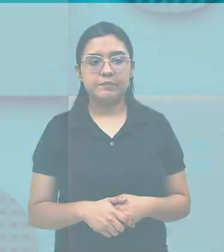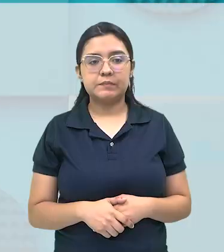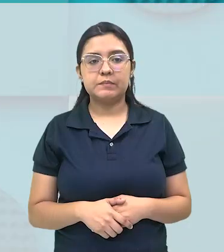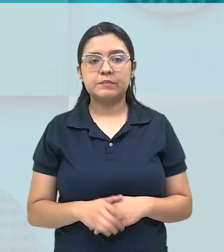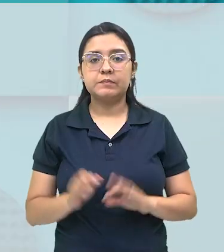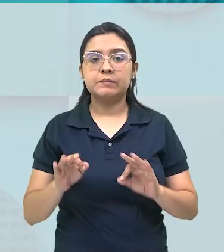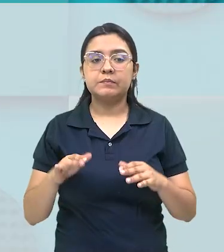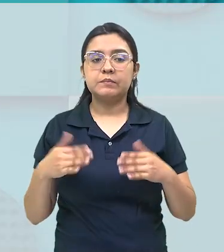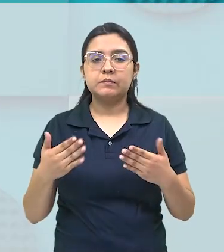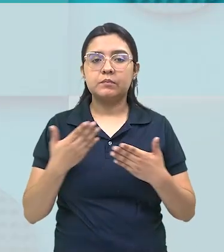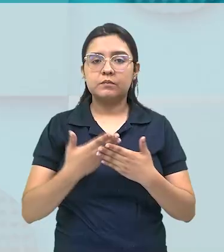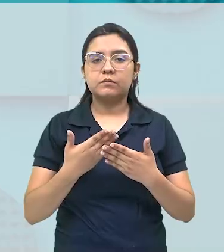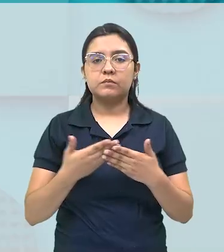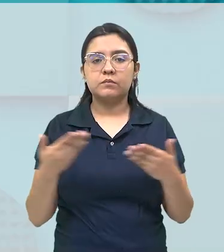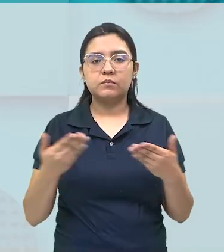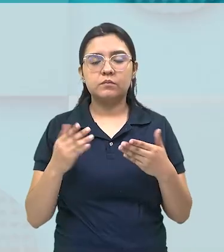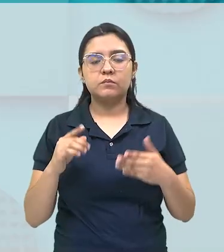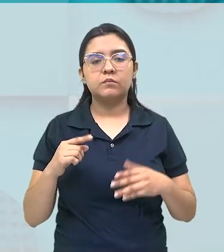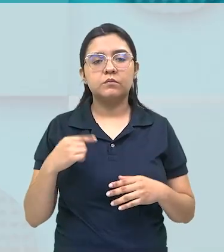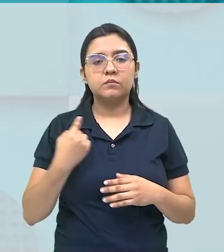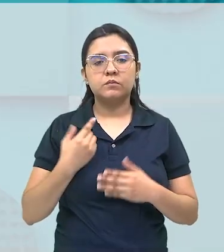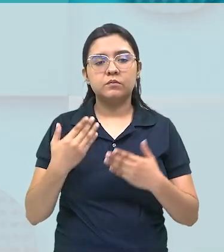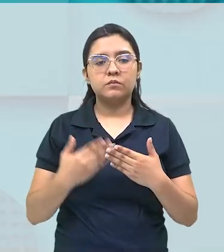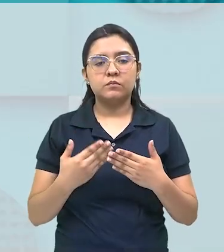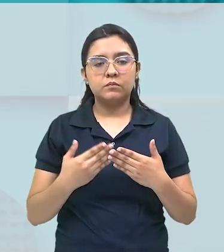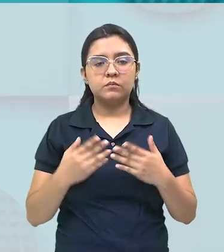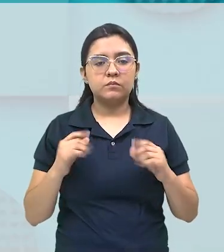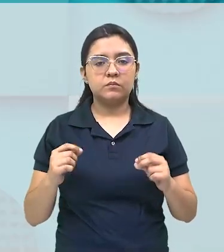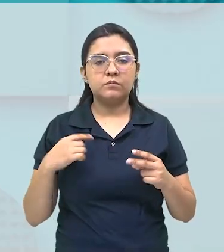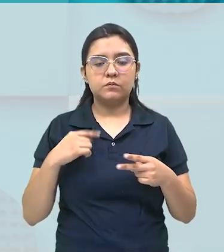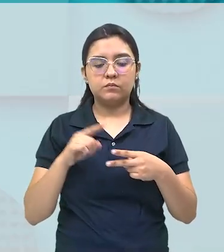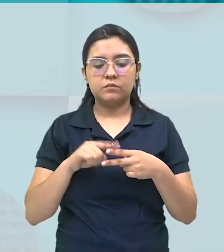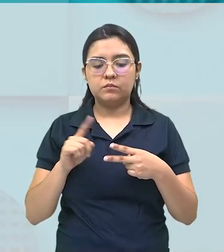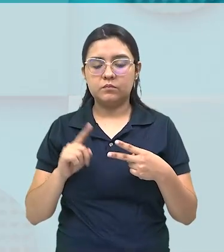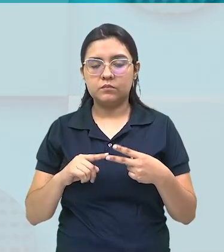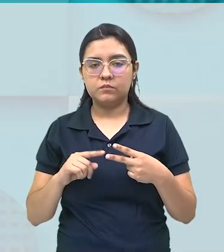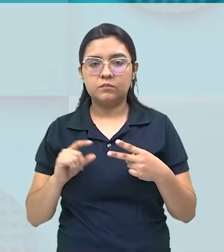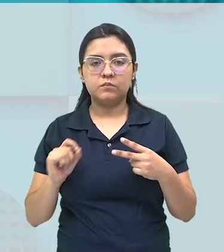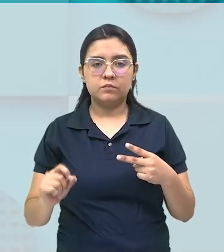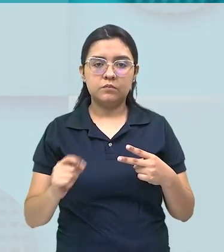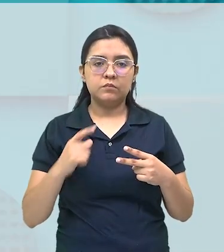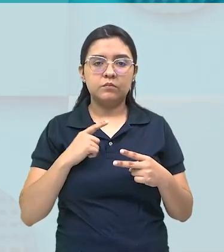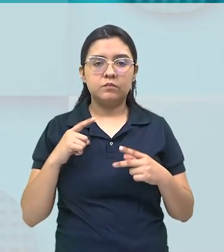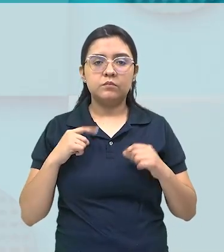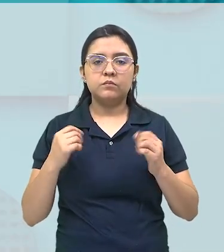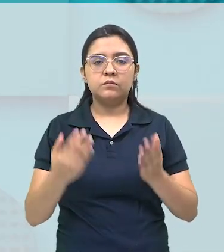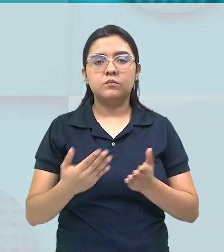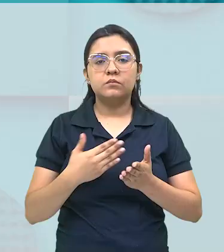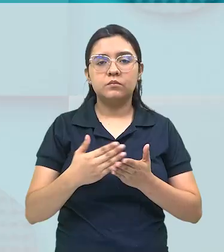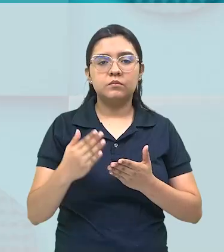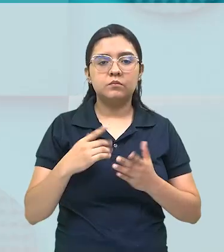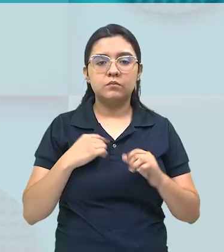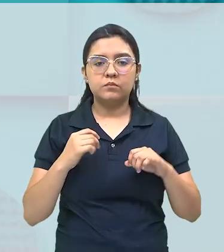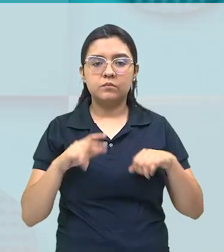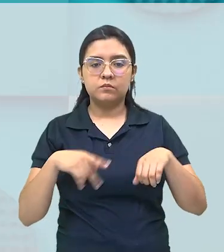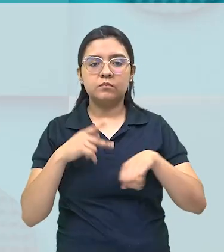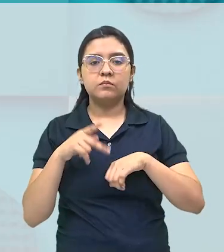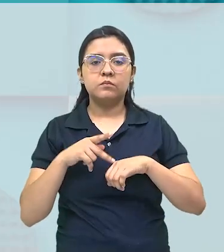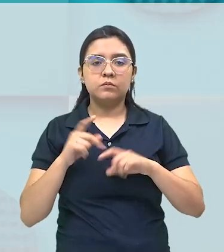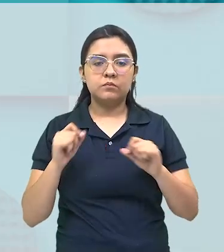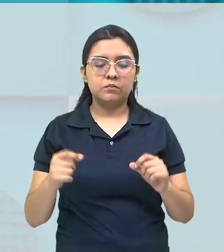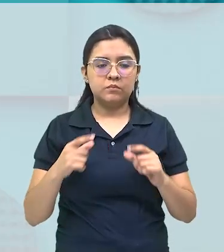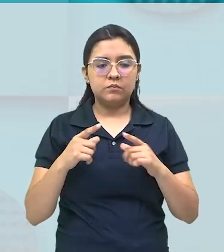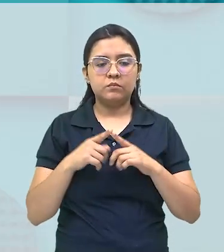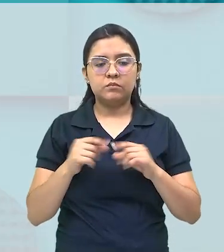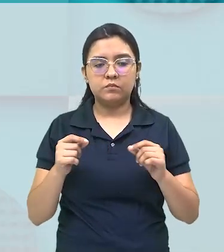Muito bem, então nesta aula vamos trabalhar duas modalidades que se originaram no país chamado